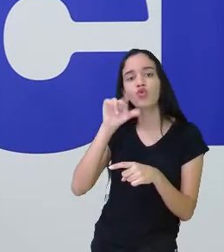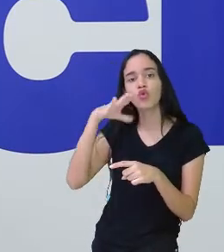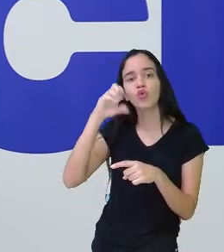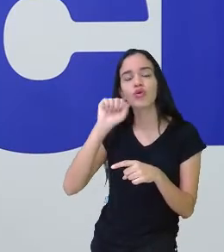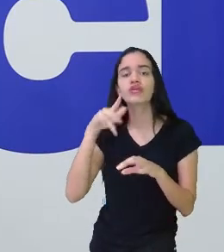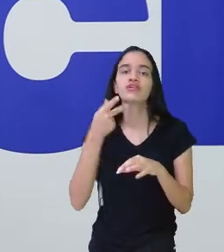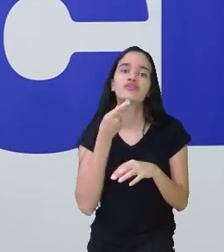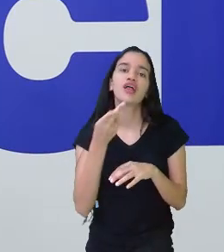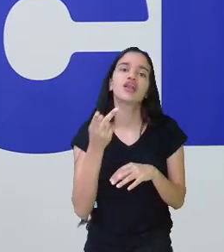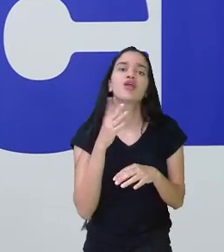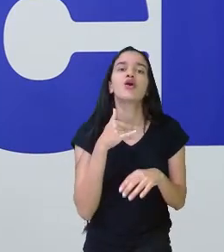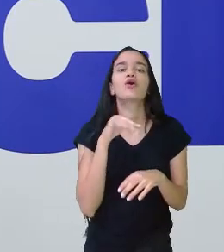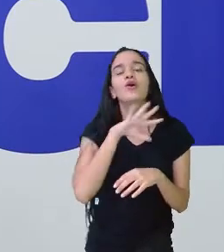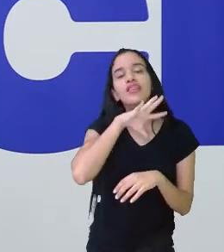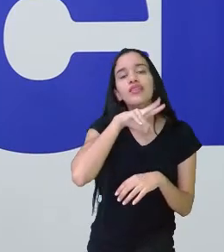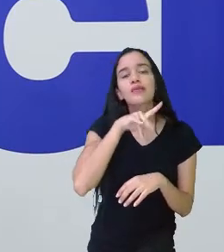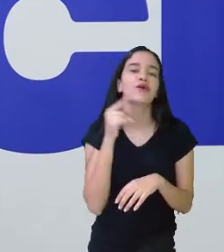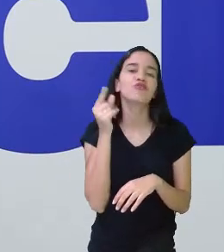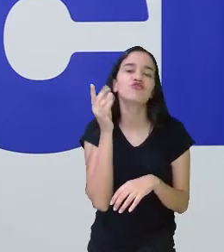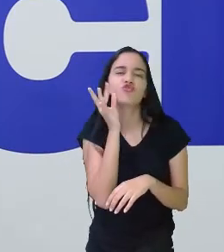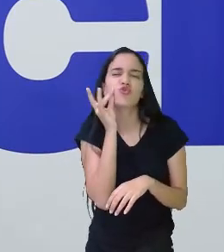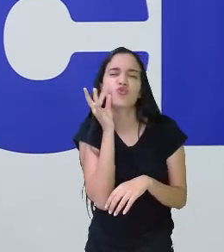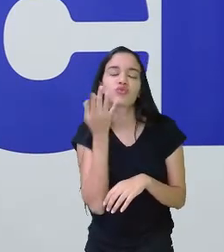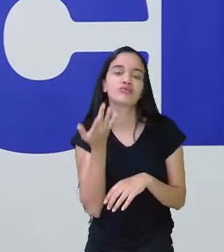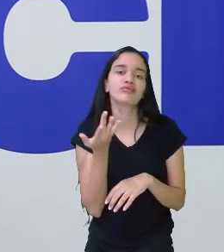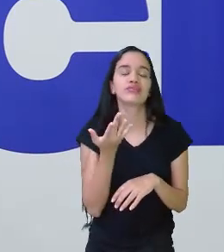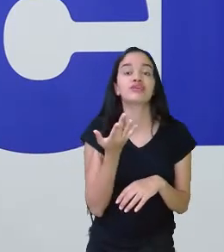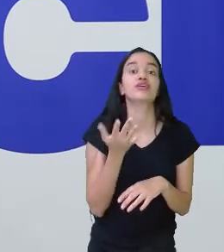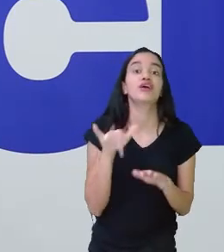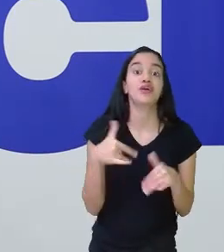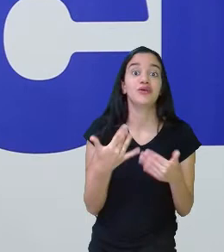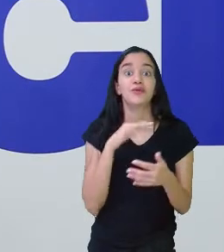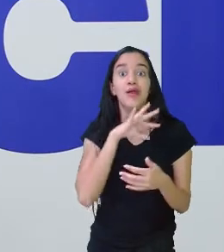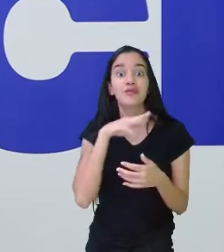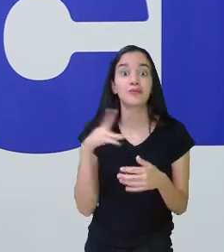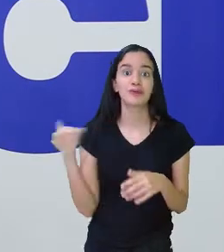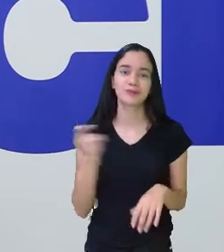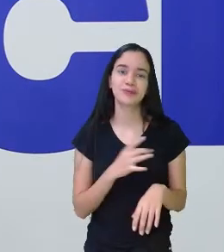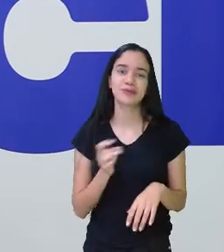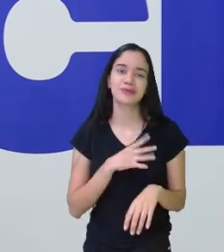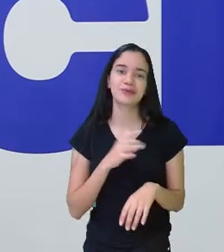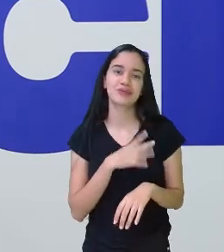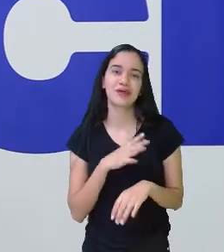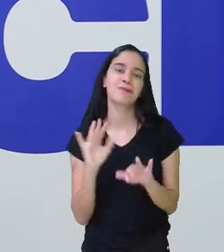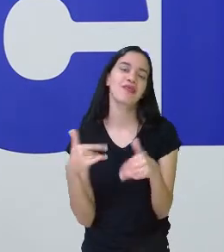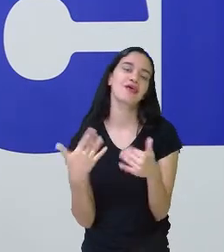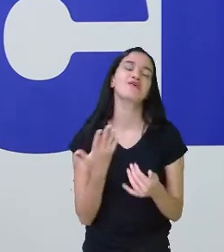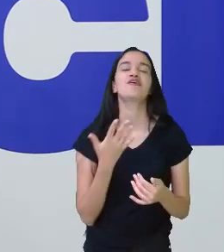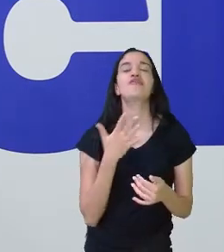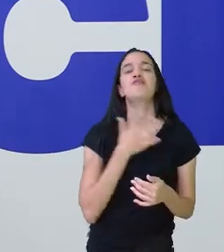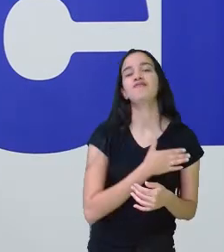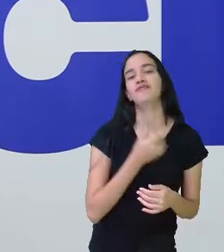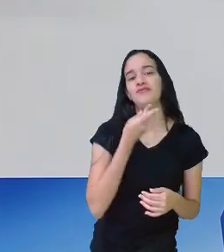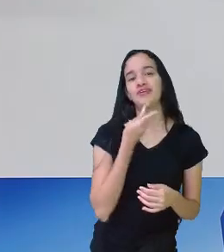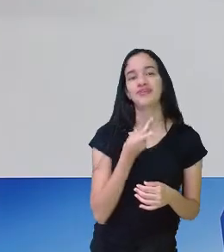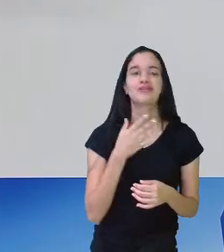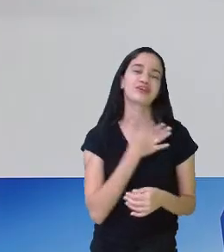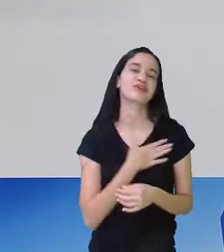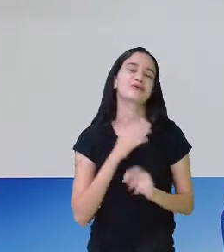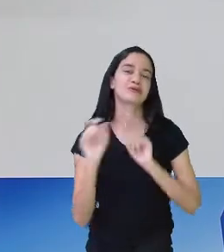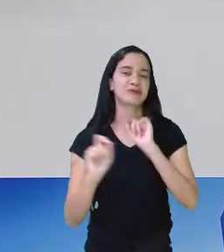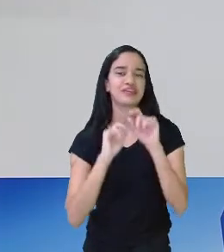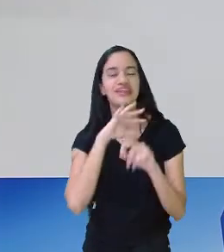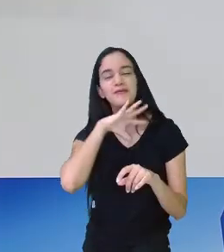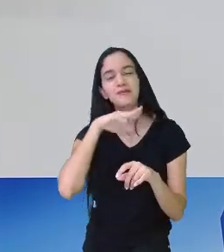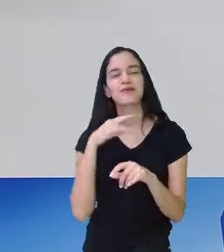de bichinho fofinho. Acho que você falou aí do bicho assustador, né? Mas Lucas disse que gosta do bichinho fofinho, viu? Fica